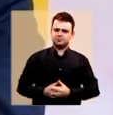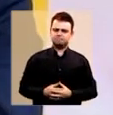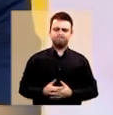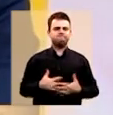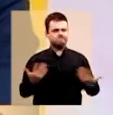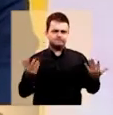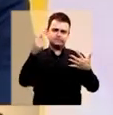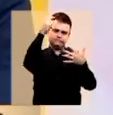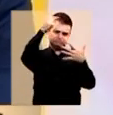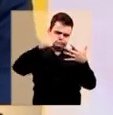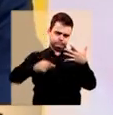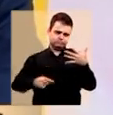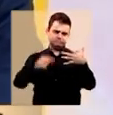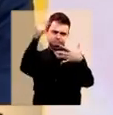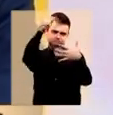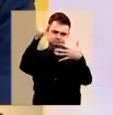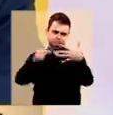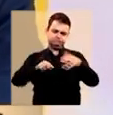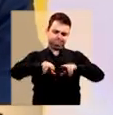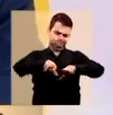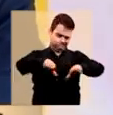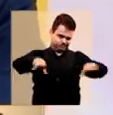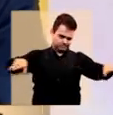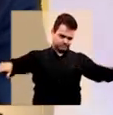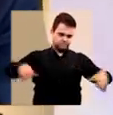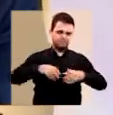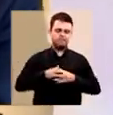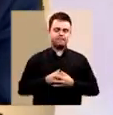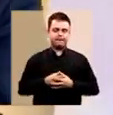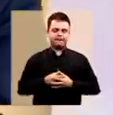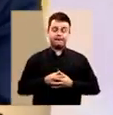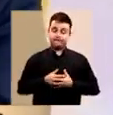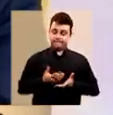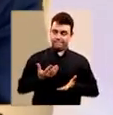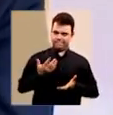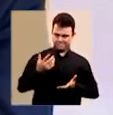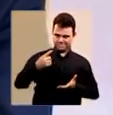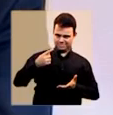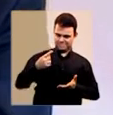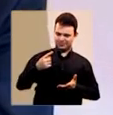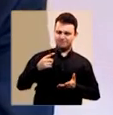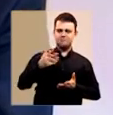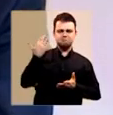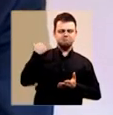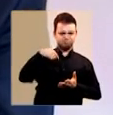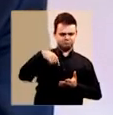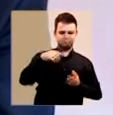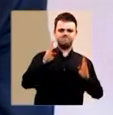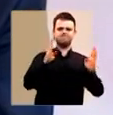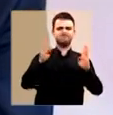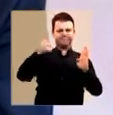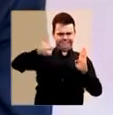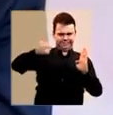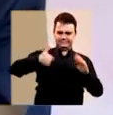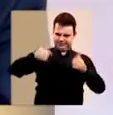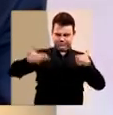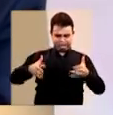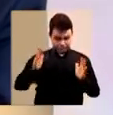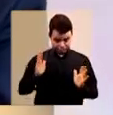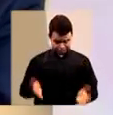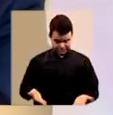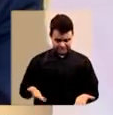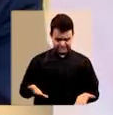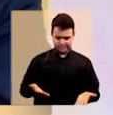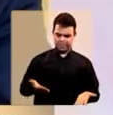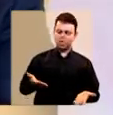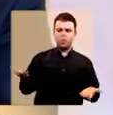São vários os fatores que levam a essa situação. Portanto, porque conforme nós falamos, acho que no primeiro bloco, hoje